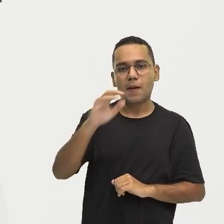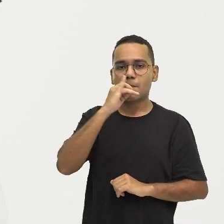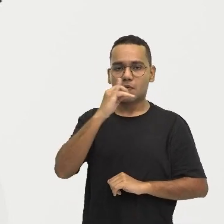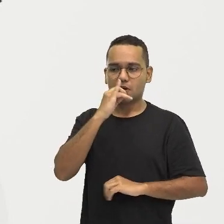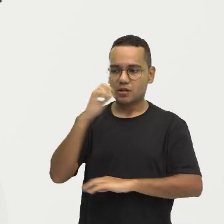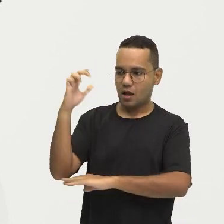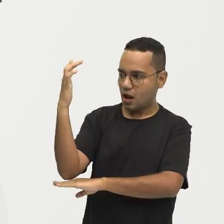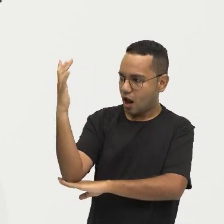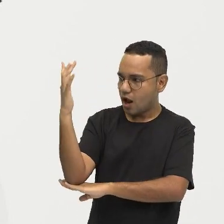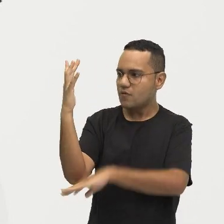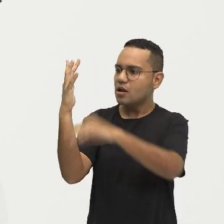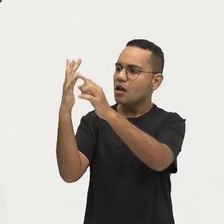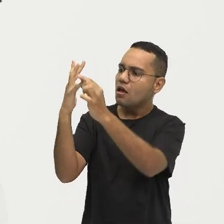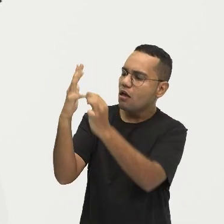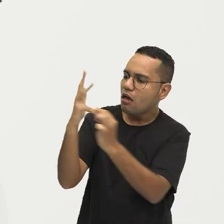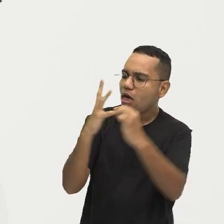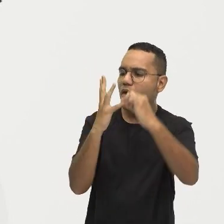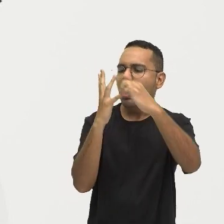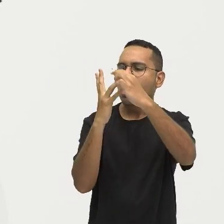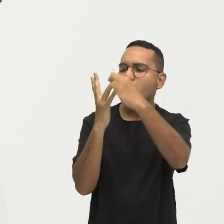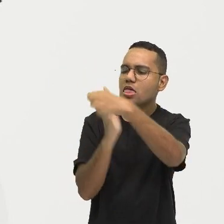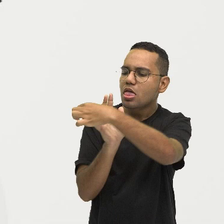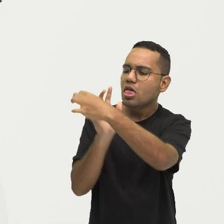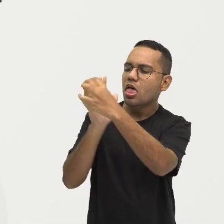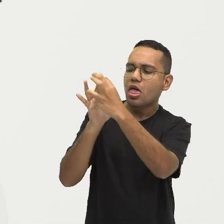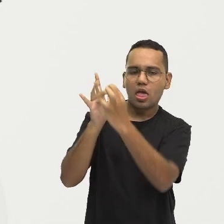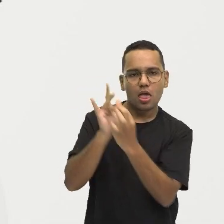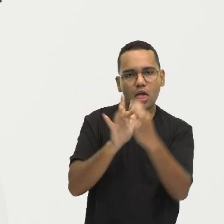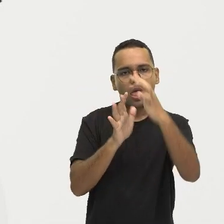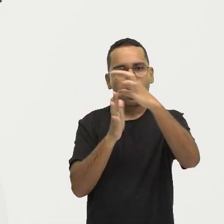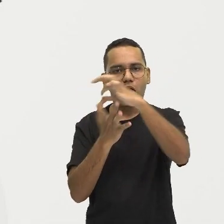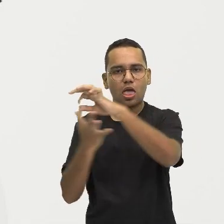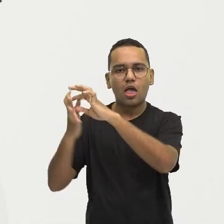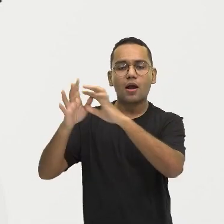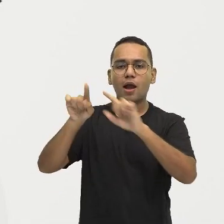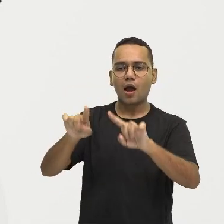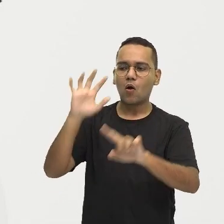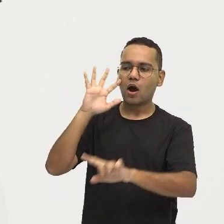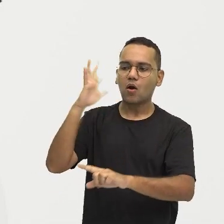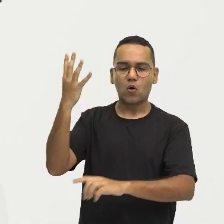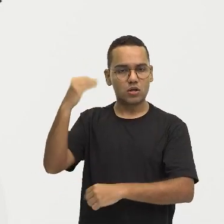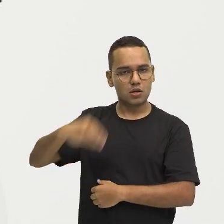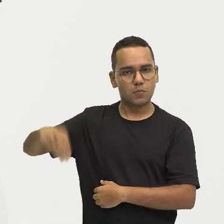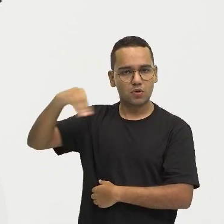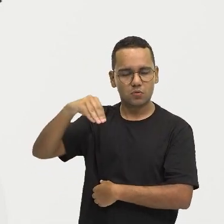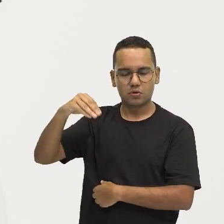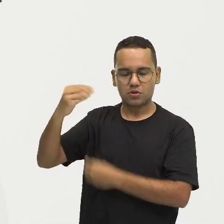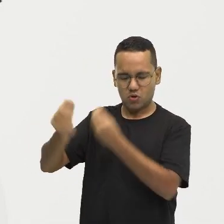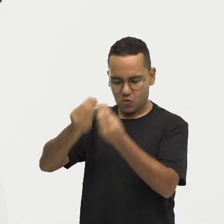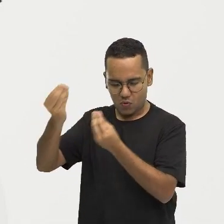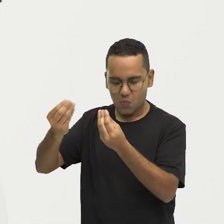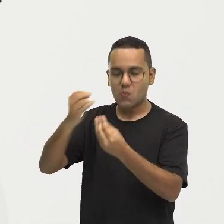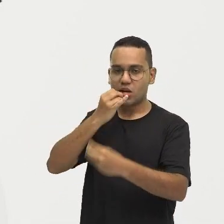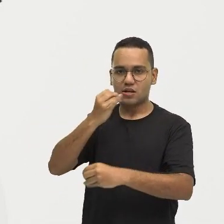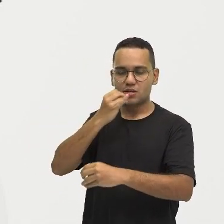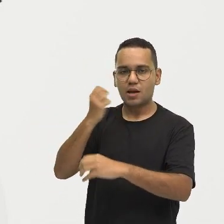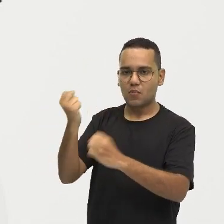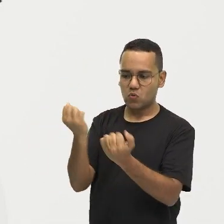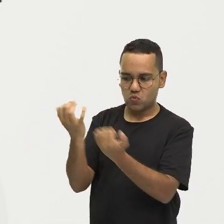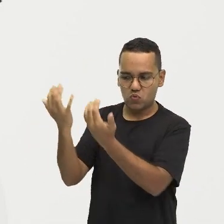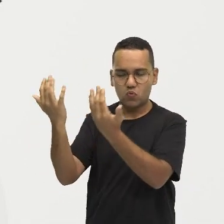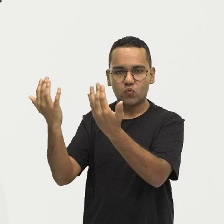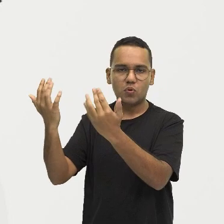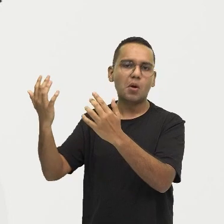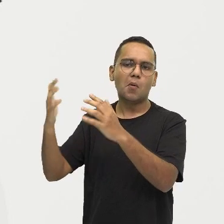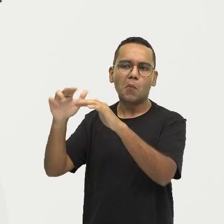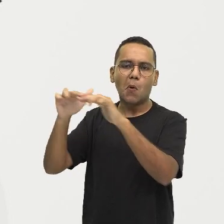cascas espessas dos troncos são consequência da ocorrência do fogo naquele ambiente. Então, por isso que a vegetação se encontra